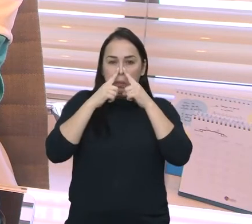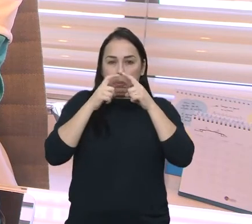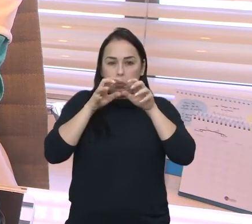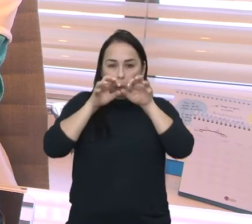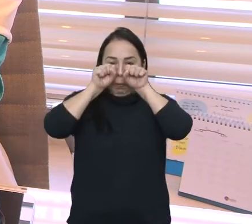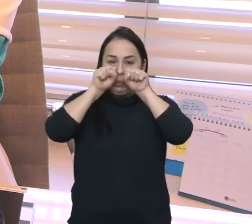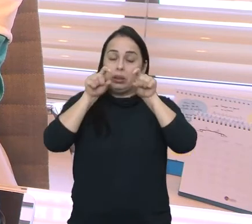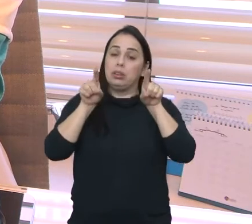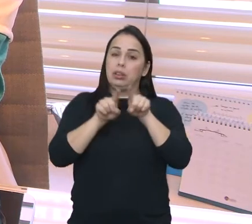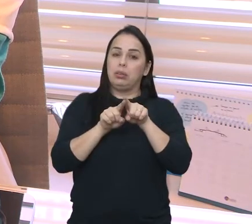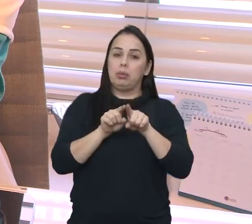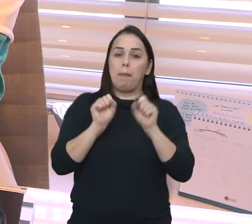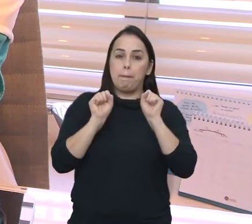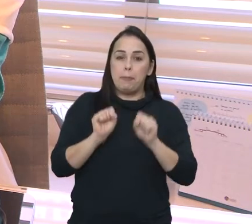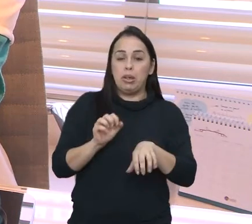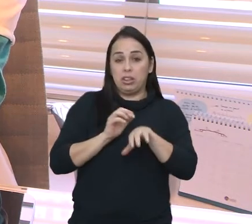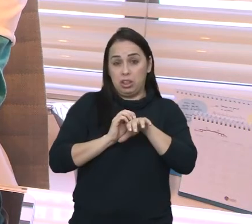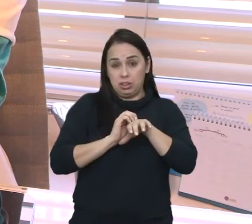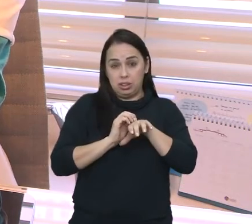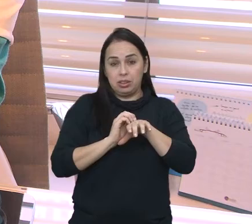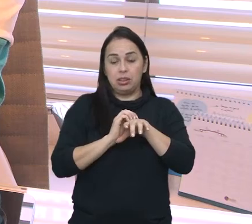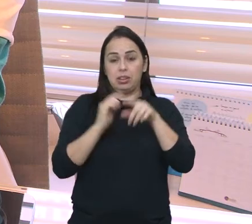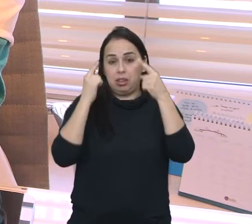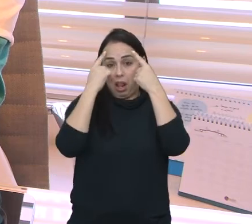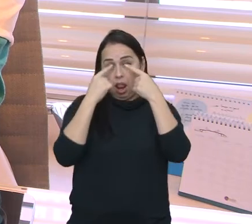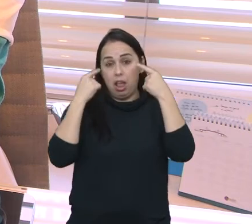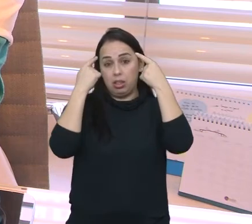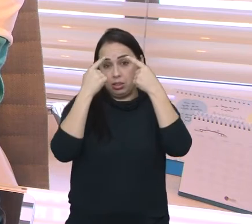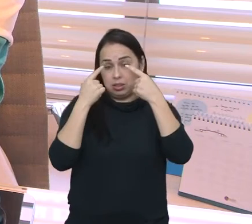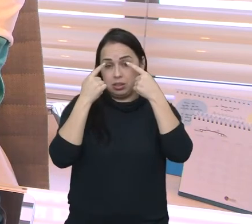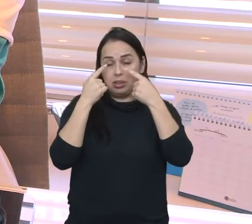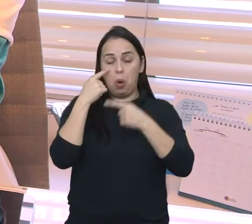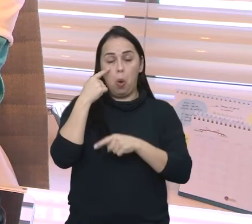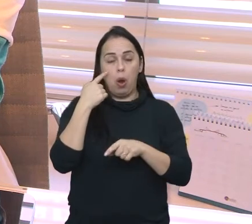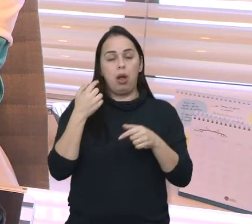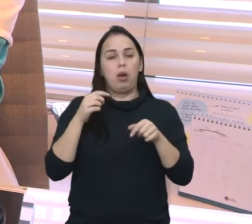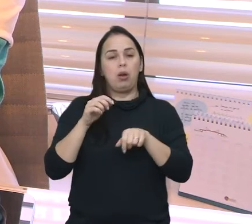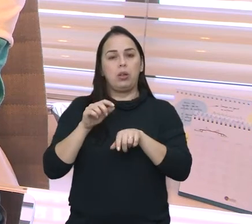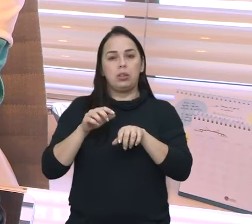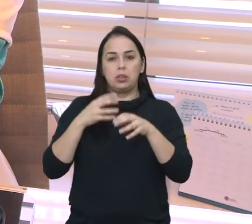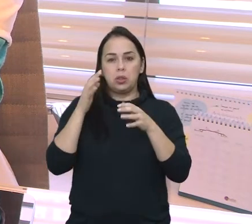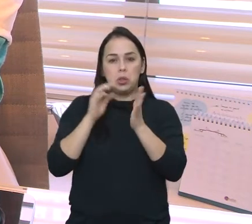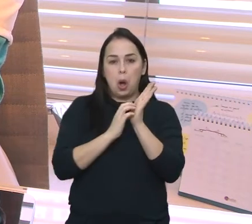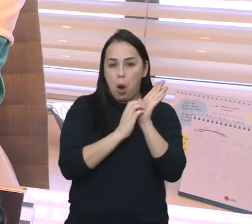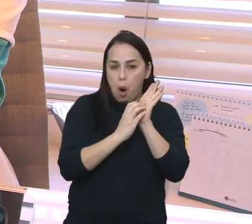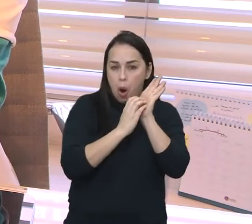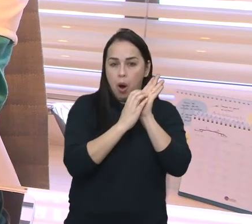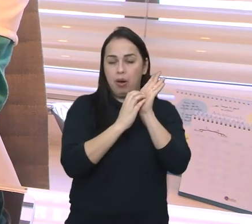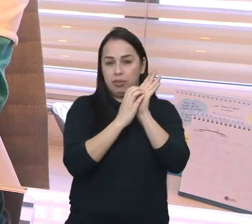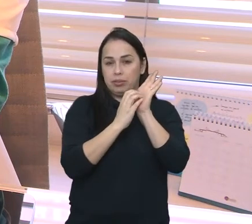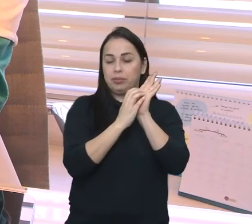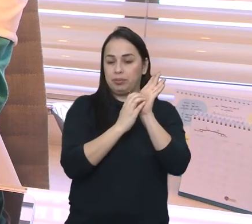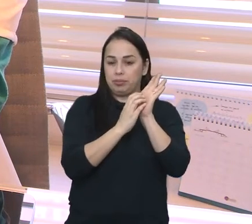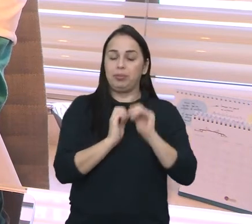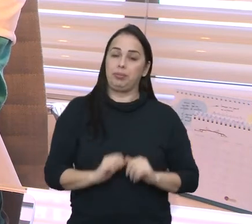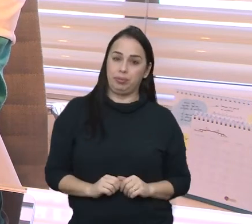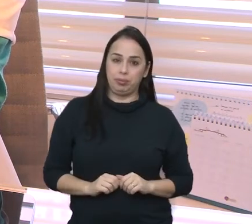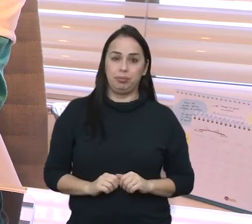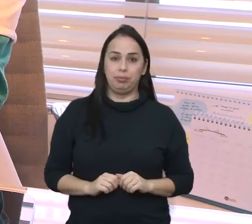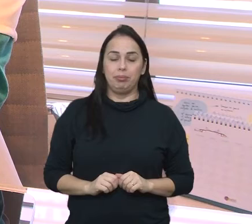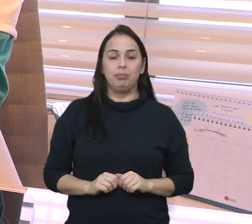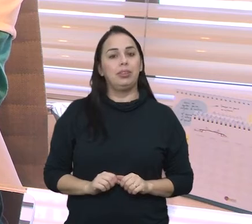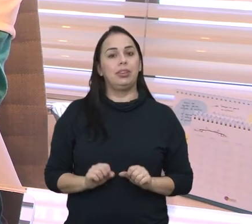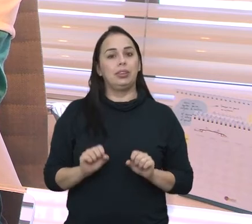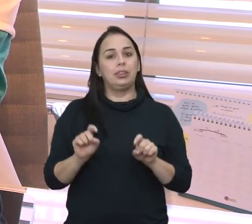mais obstruído. A gente pode ter as alergias oculares, então assim, um olho que coça, fica com ressecamento na mucosa